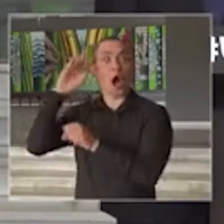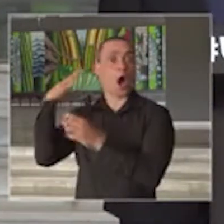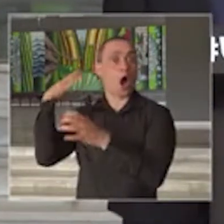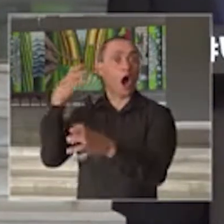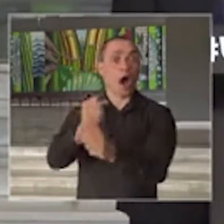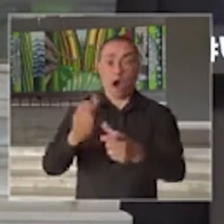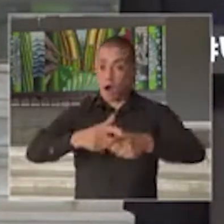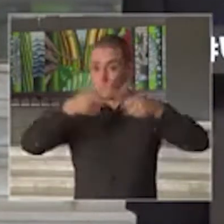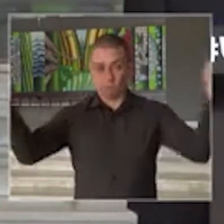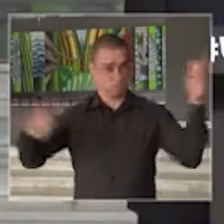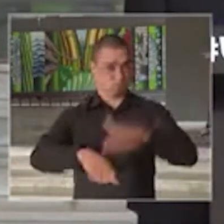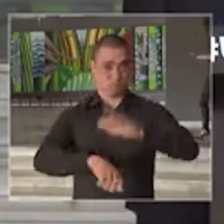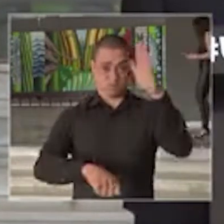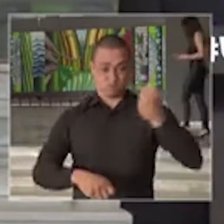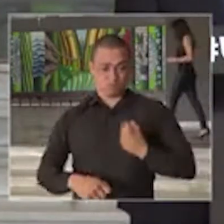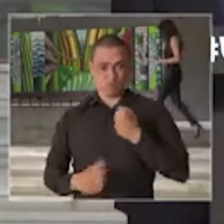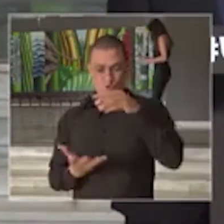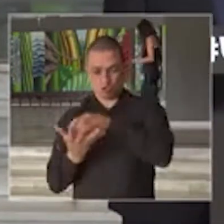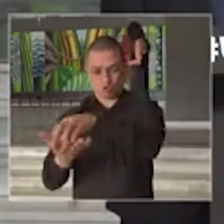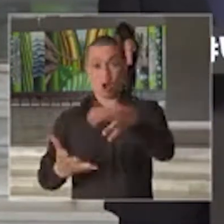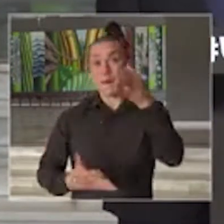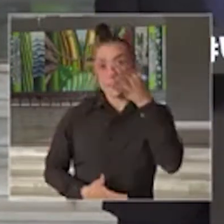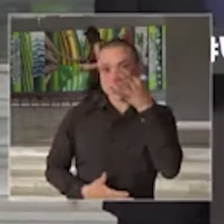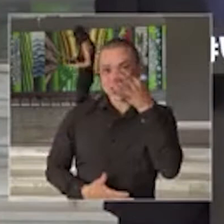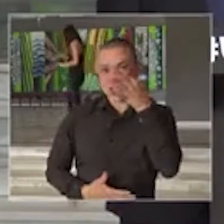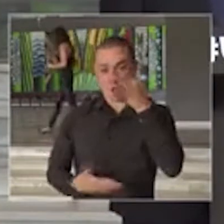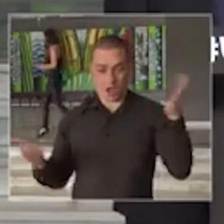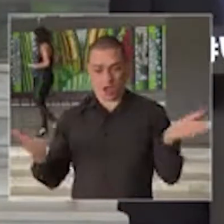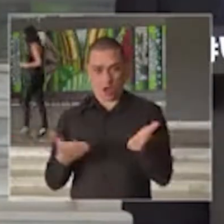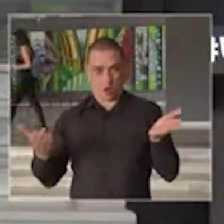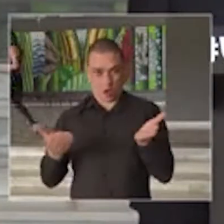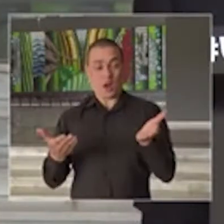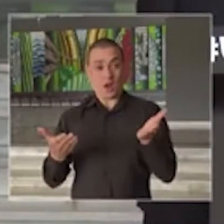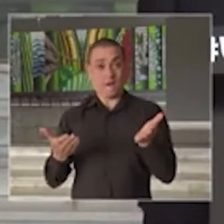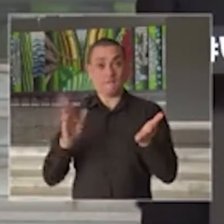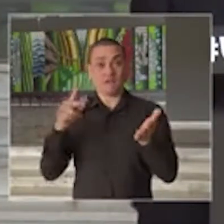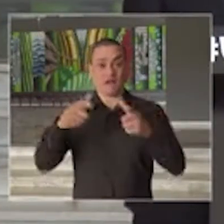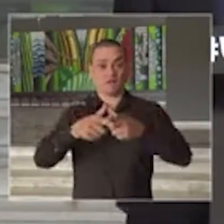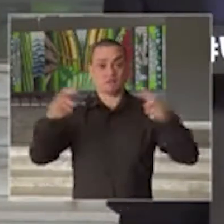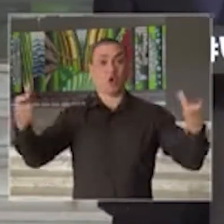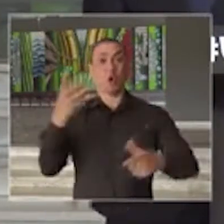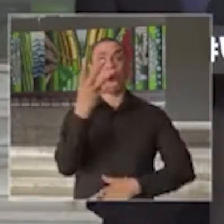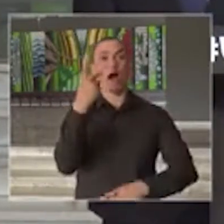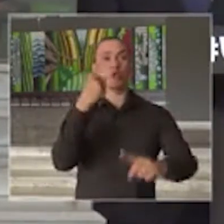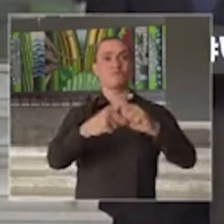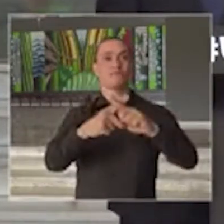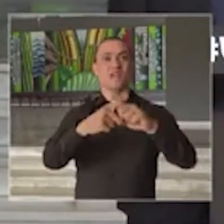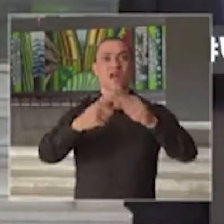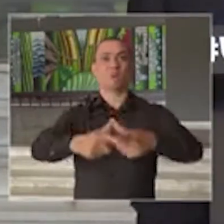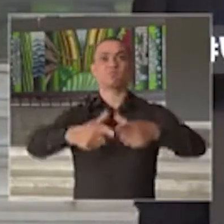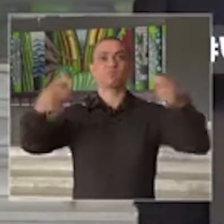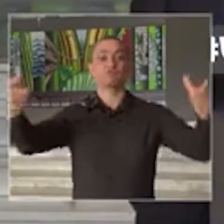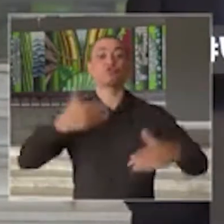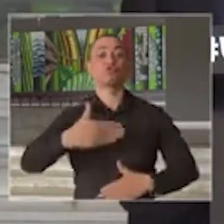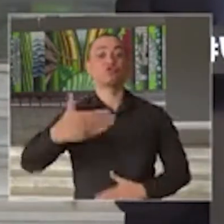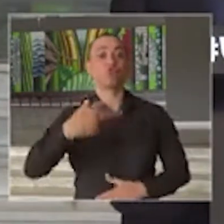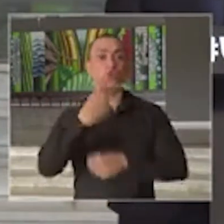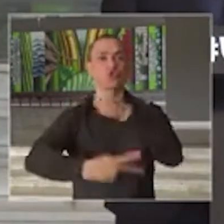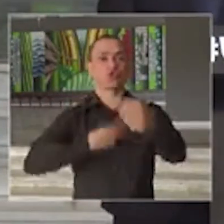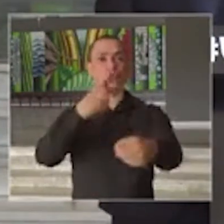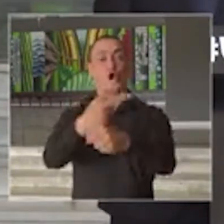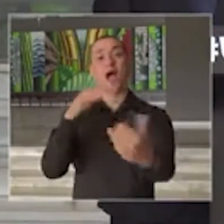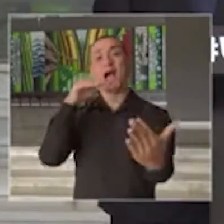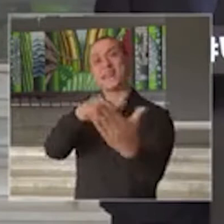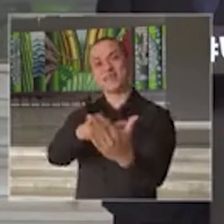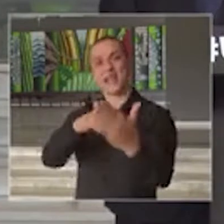história o número de unidades presenciais existentes portanto cresceram quatro vezes nos próximos dois anos